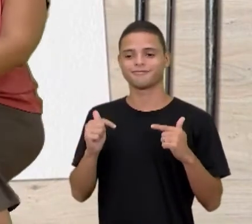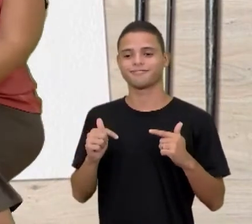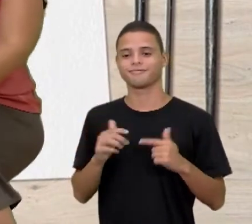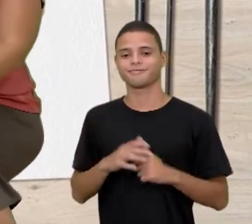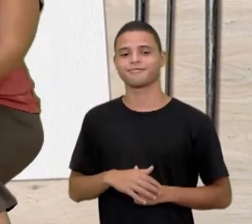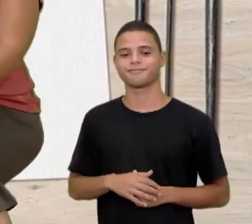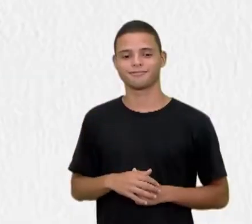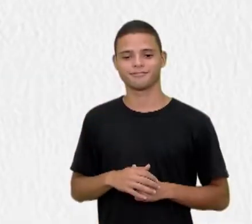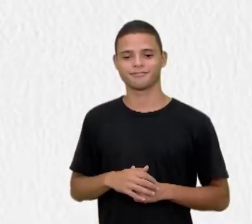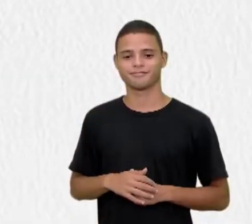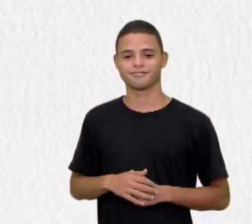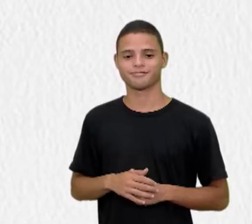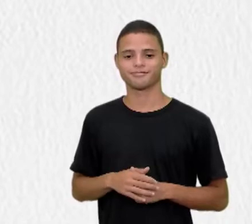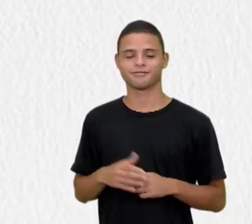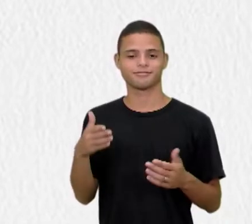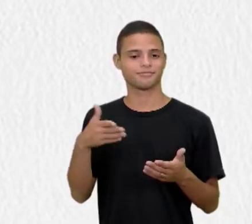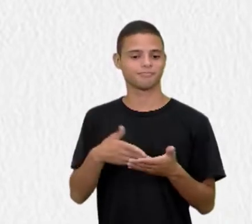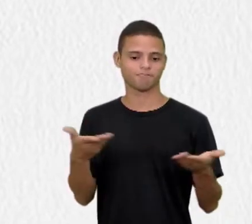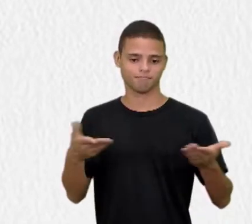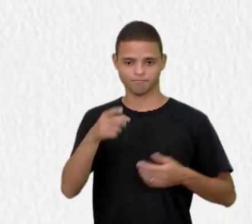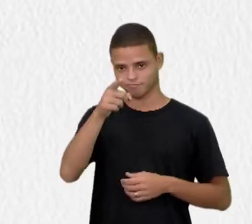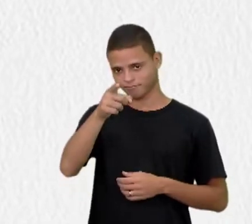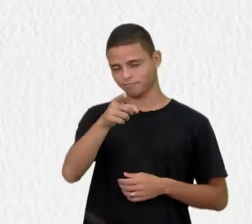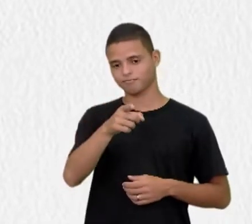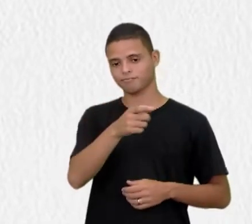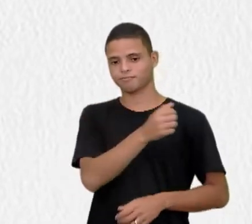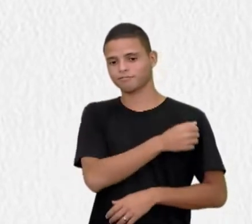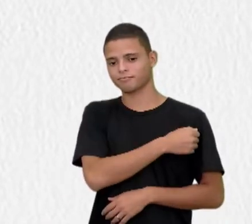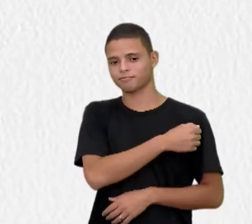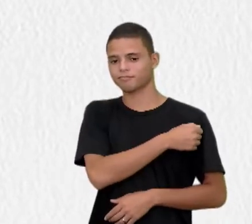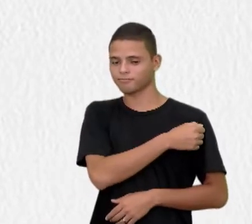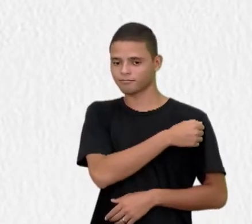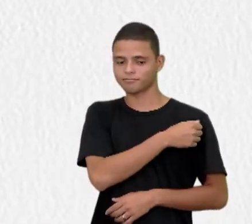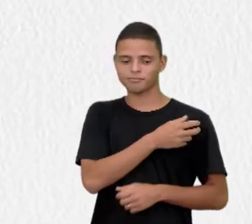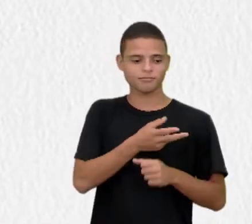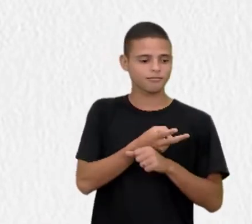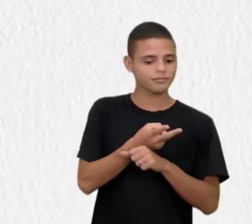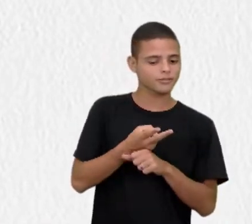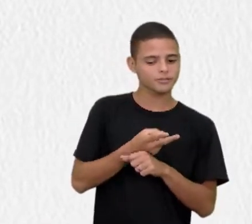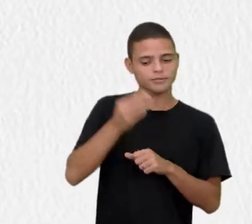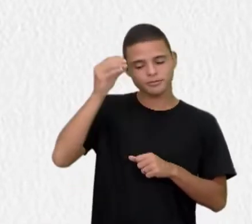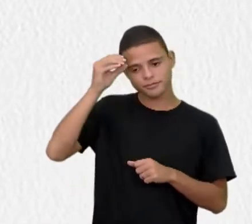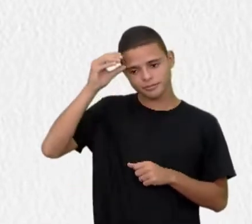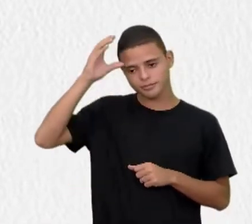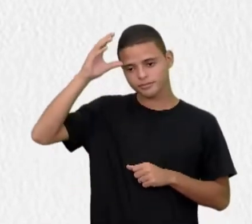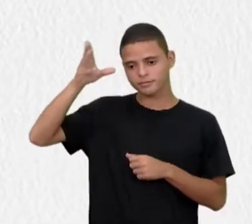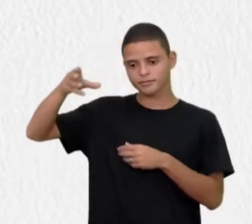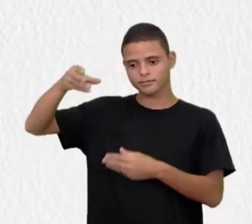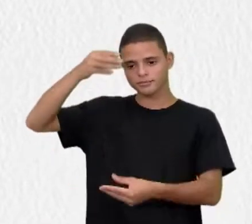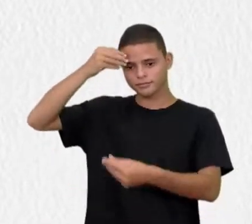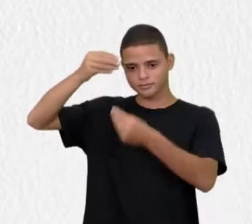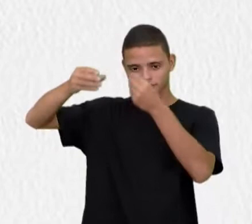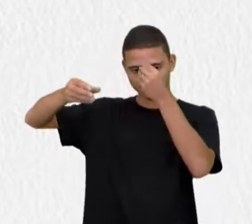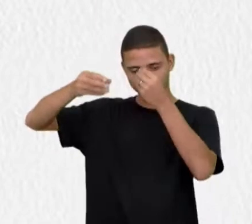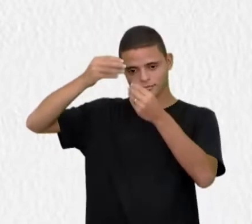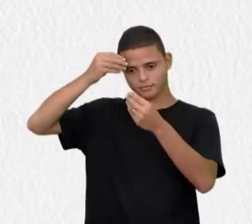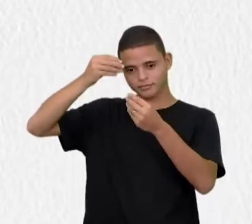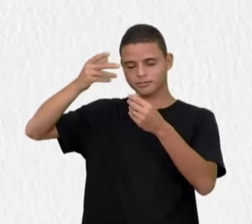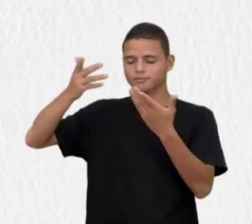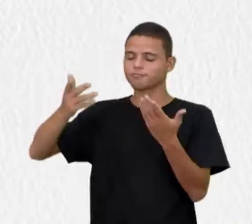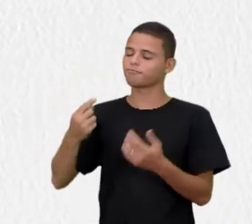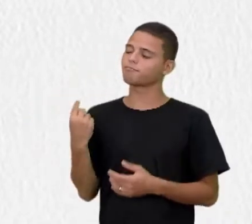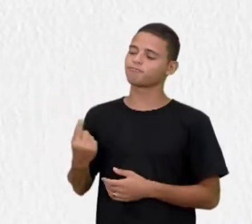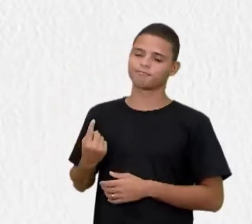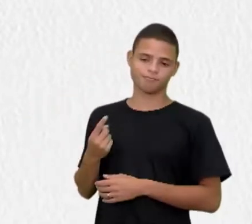Gente, olha só. Chegou agora o momento de você, estudante, que está buscando aí os seus conhecimentos por algum motivo de forma assíncrona, ou seja,